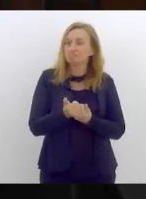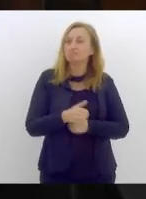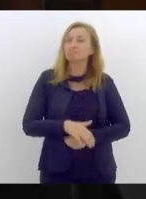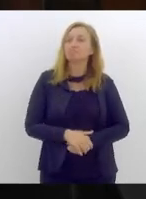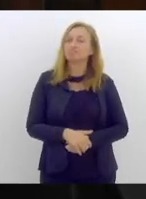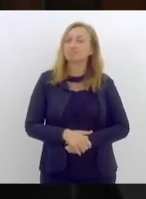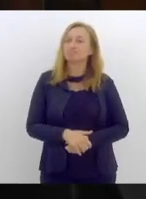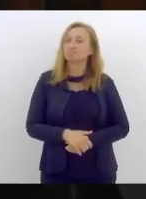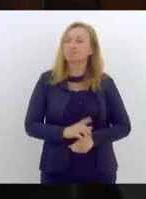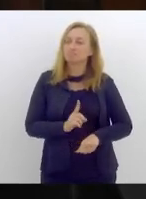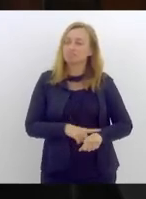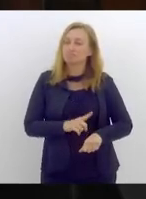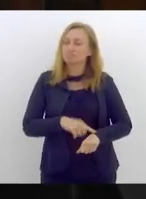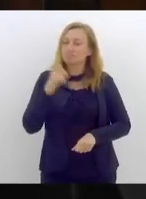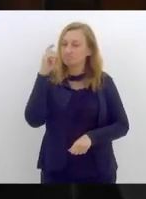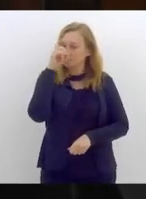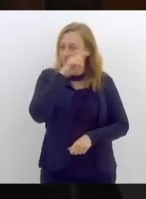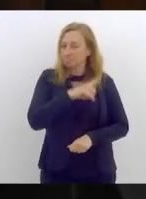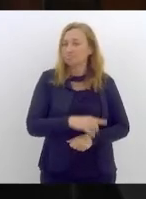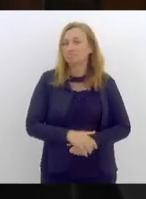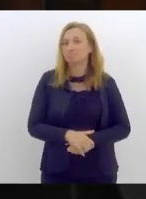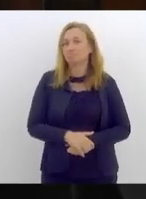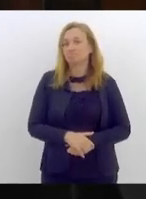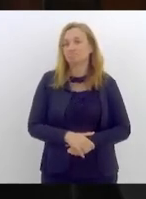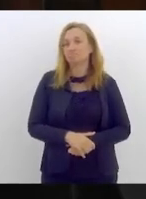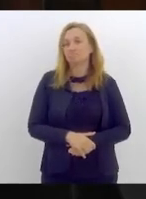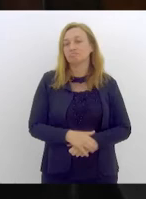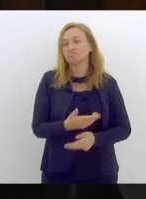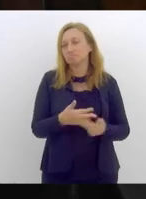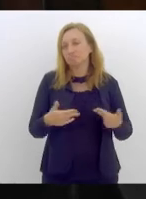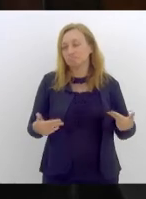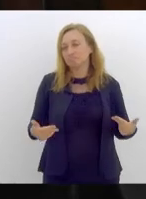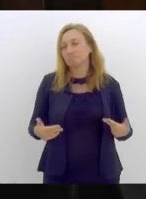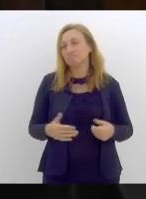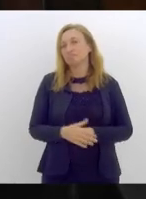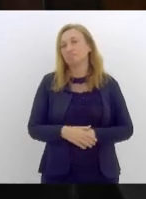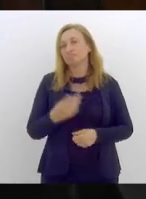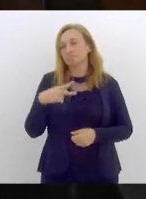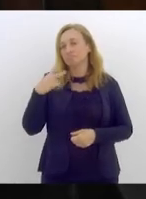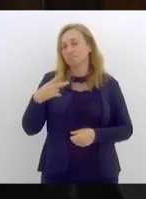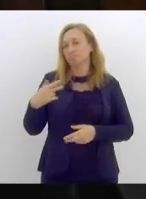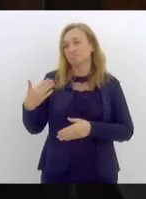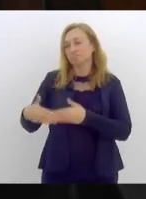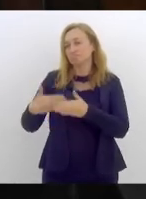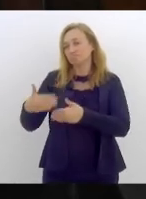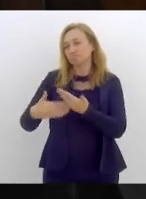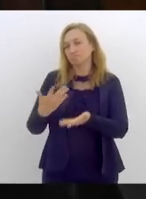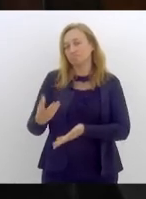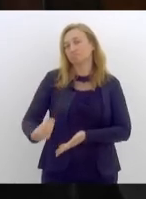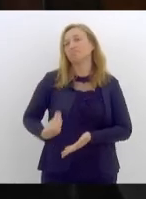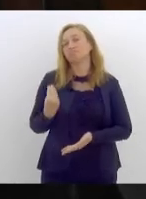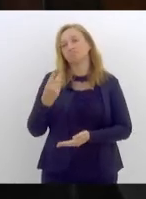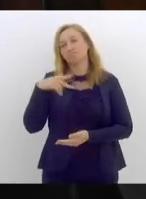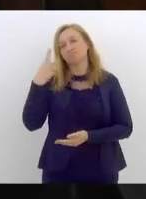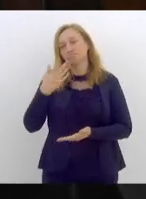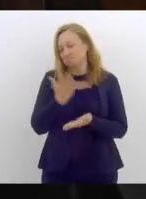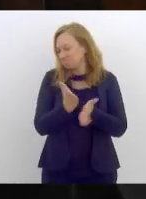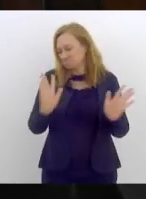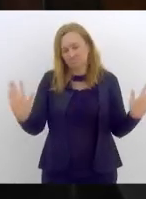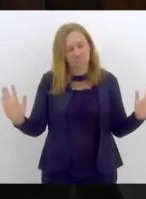Em momento de grande dificuldade quando muitos apostaram que sua trajetória política sua vida política tinha